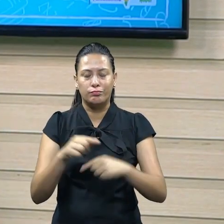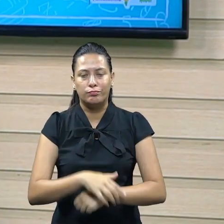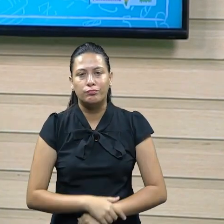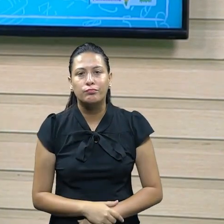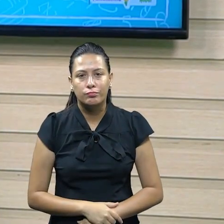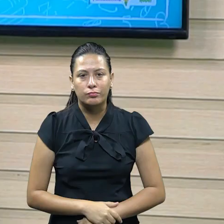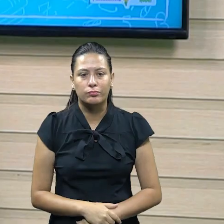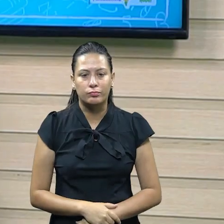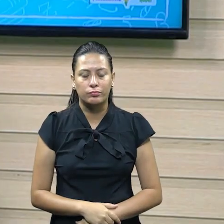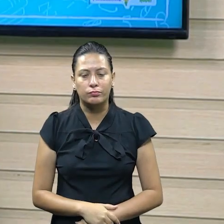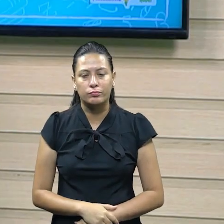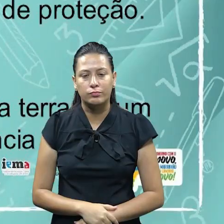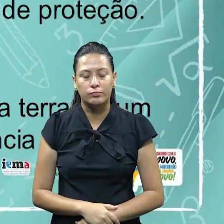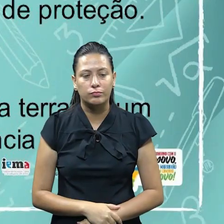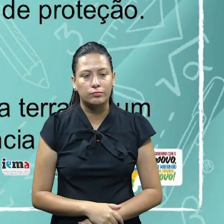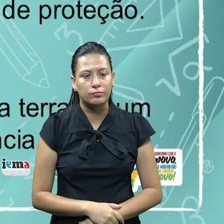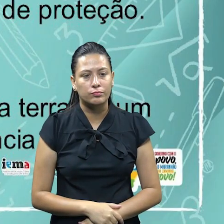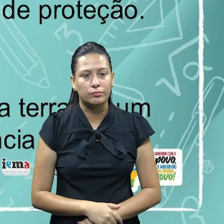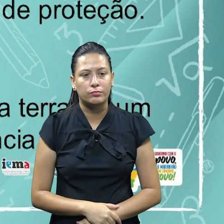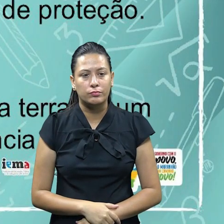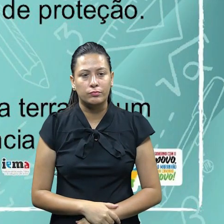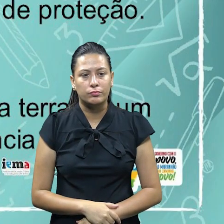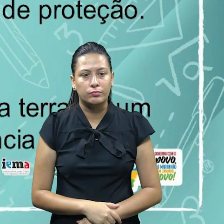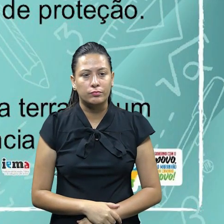eventual C.